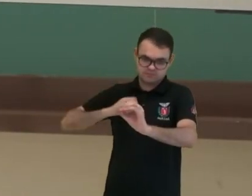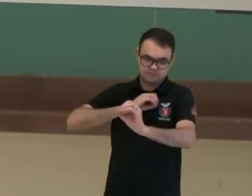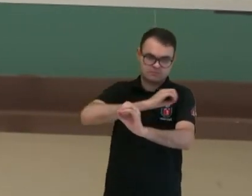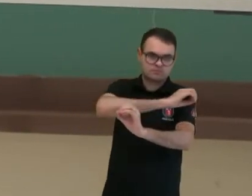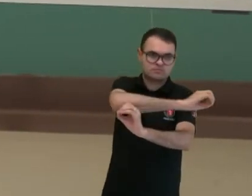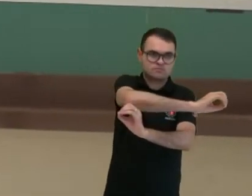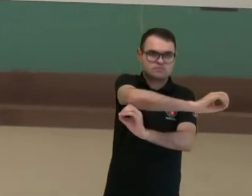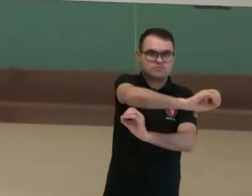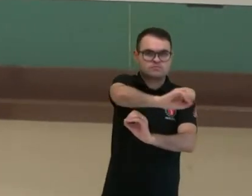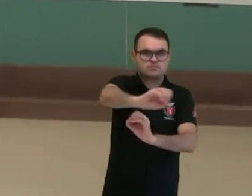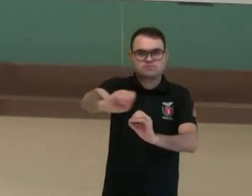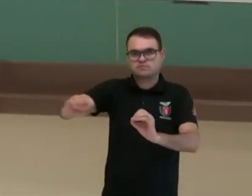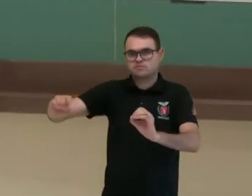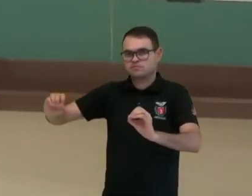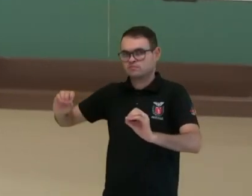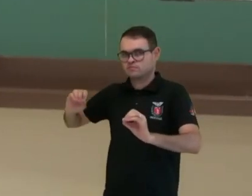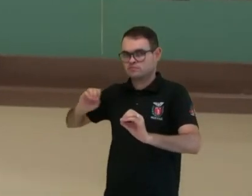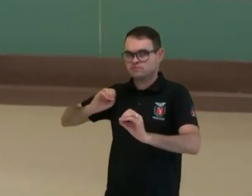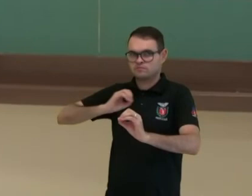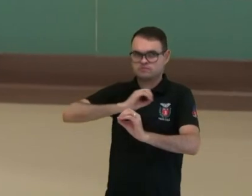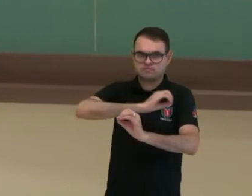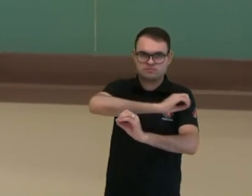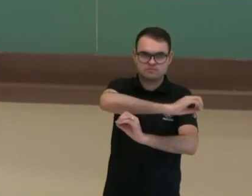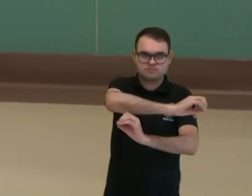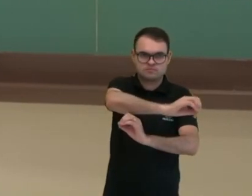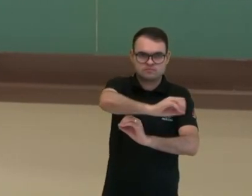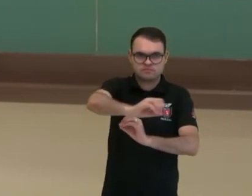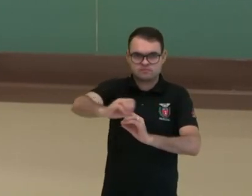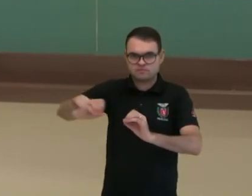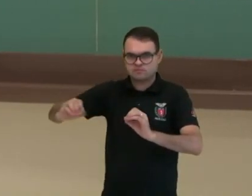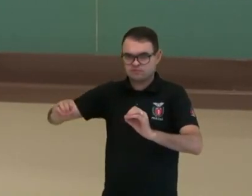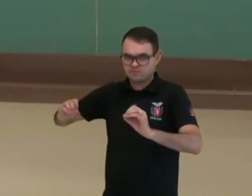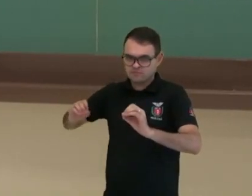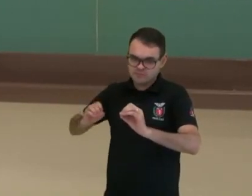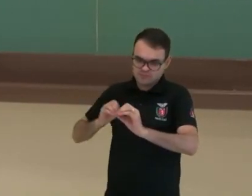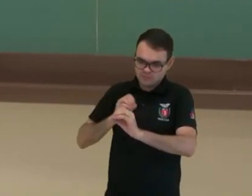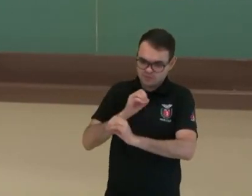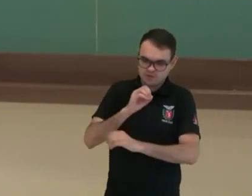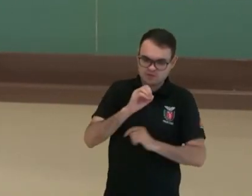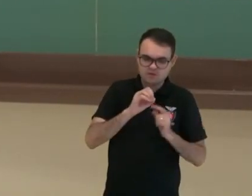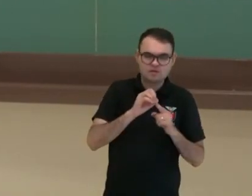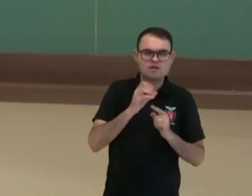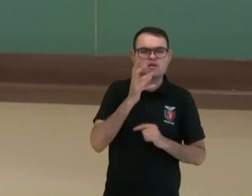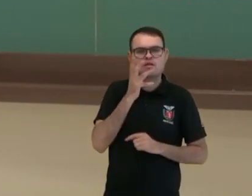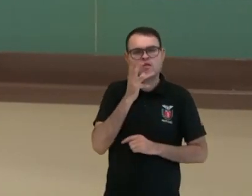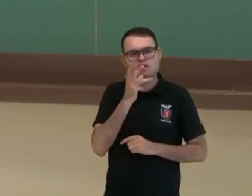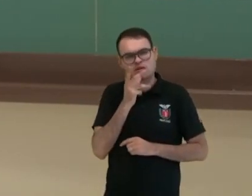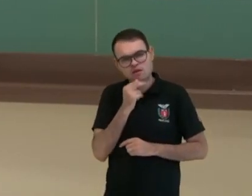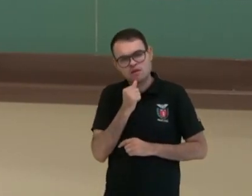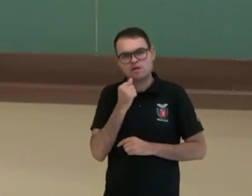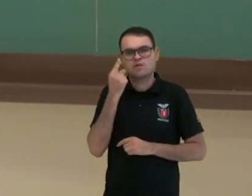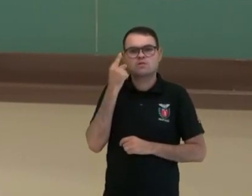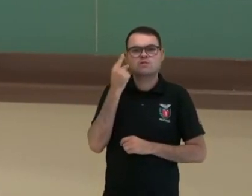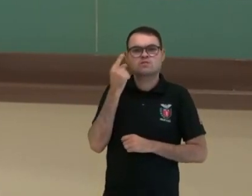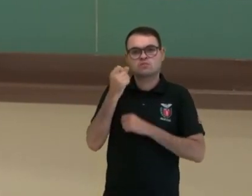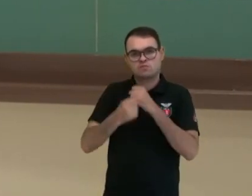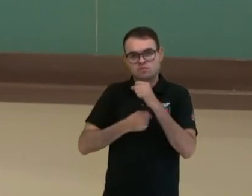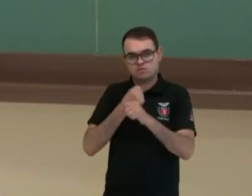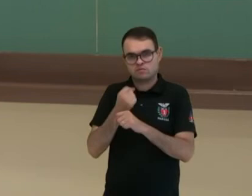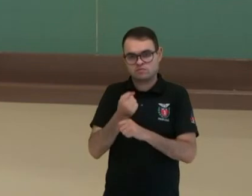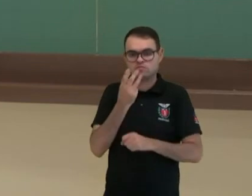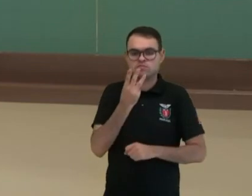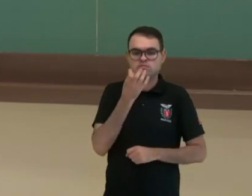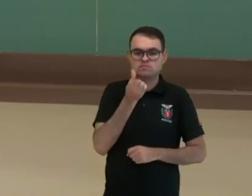movimenta ao redor do Sol. Então, esse movimento demora aproximadamente